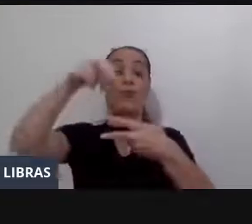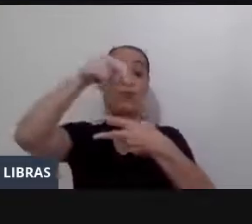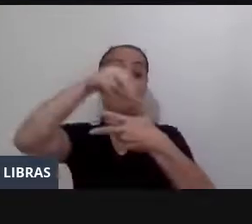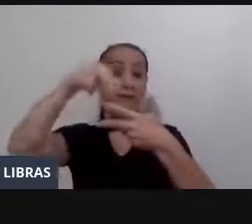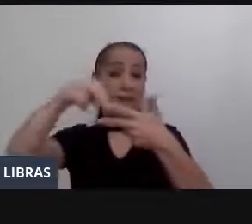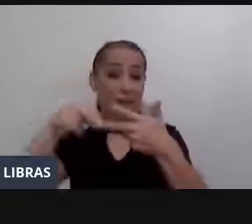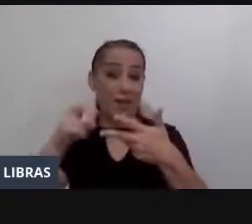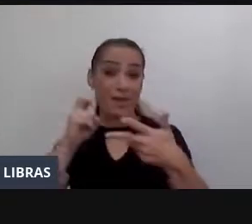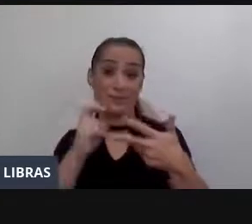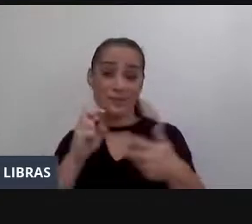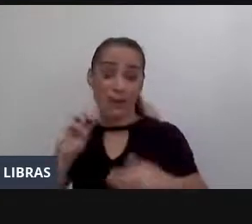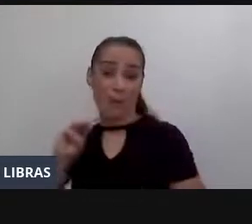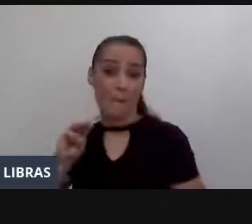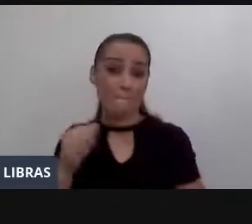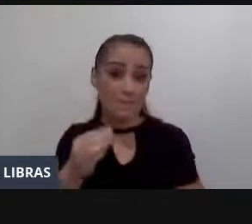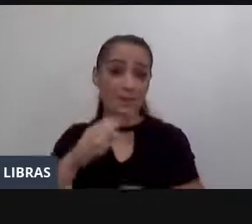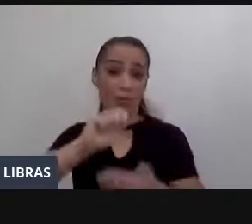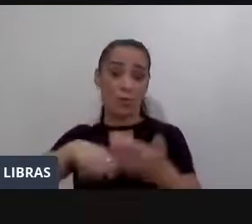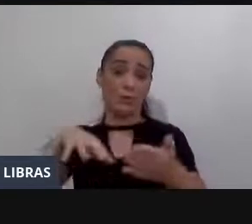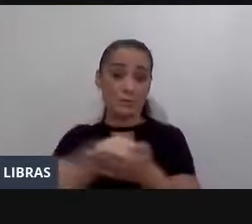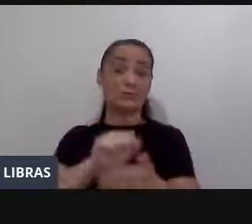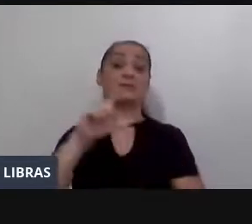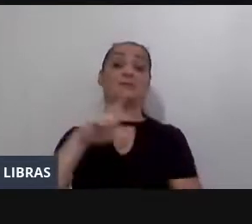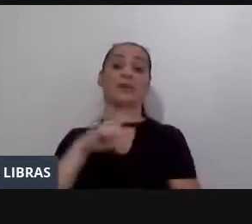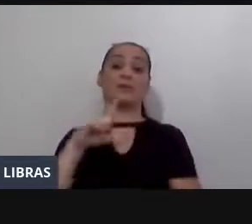o Revalida, a gente teve para a primeira fase